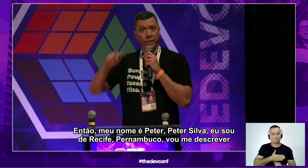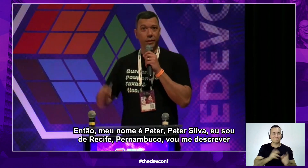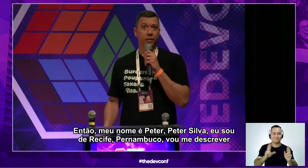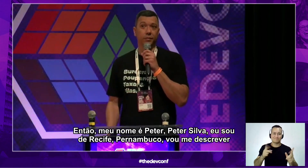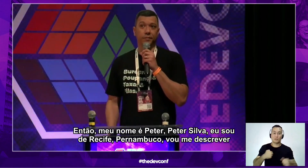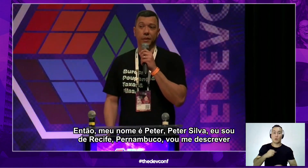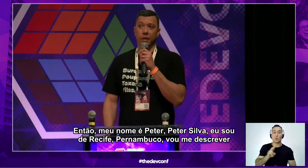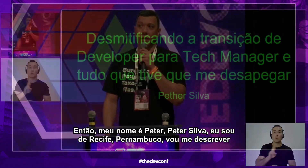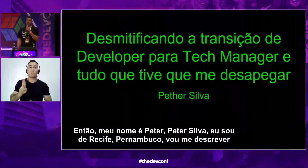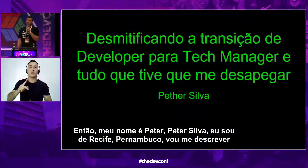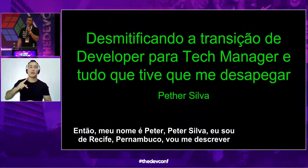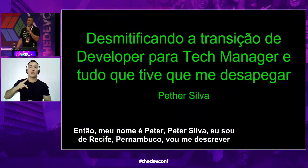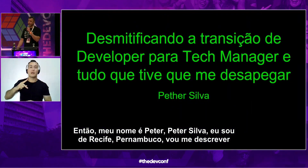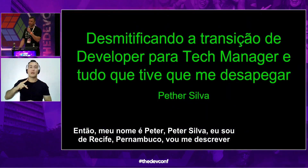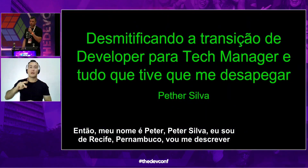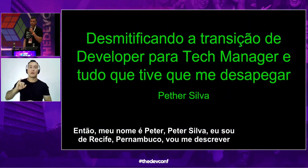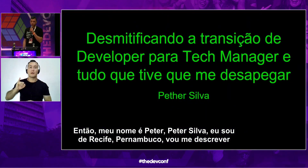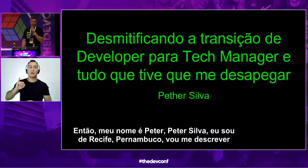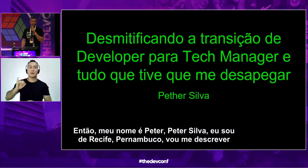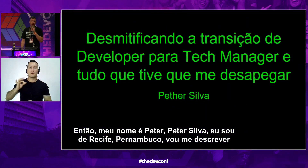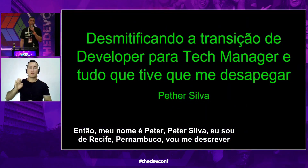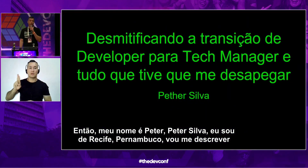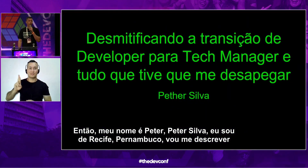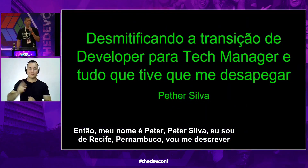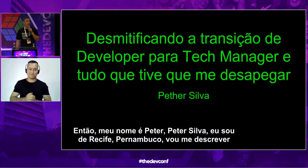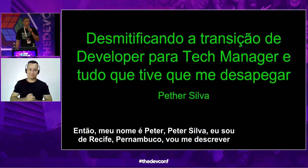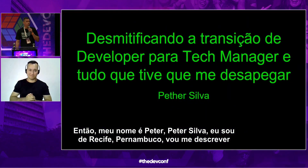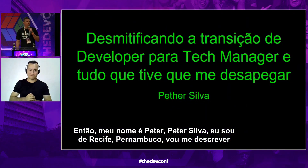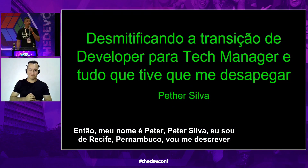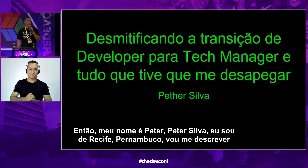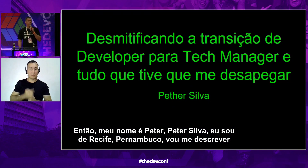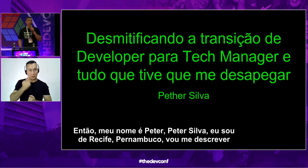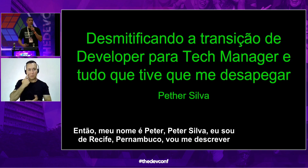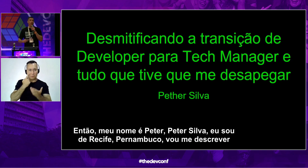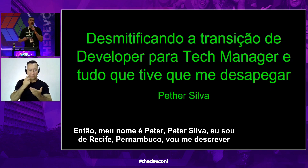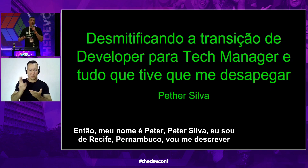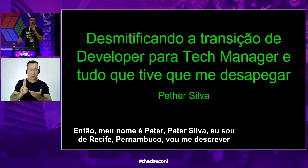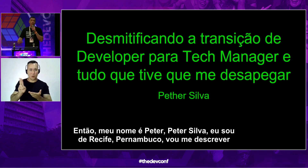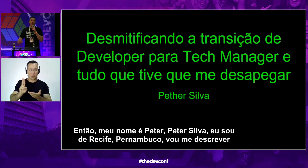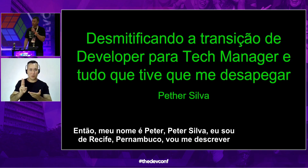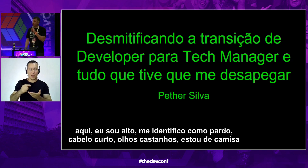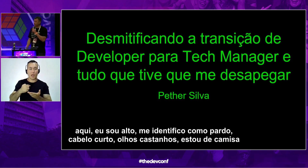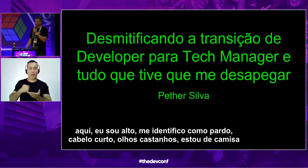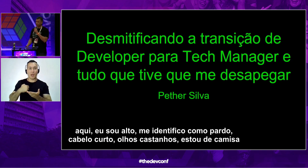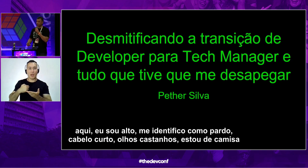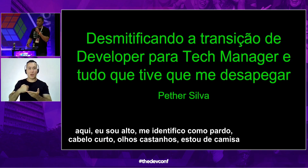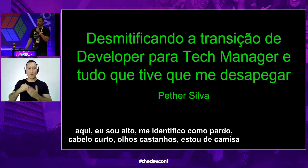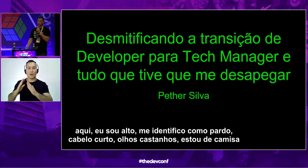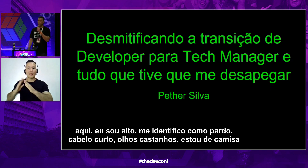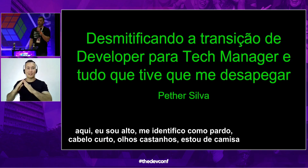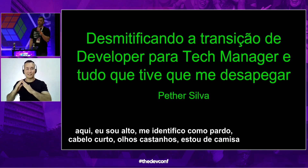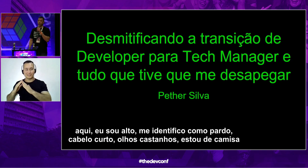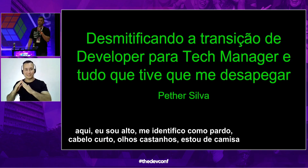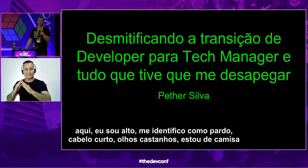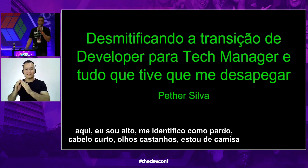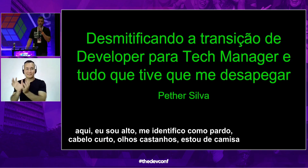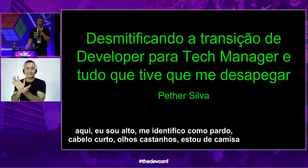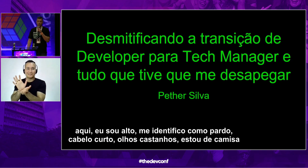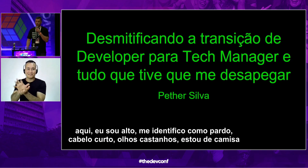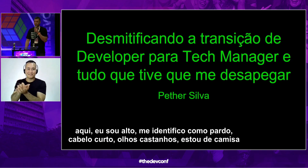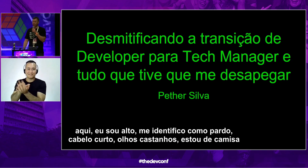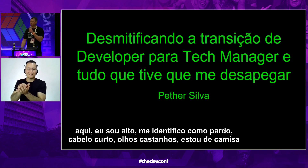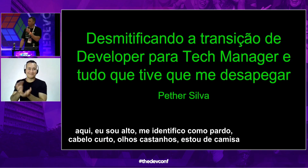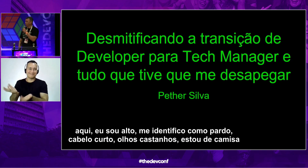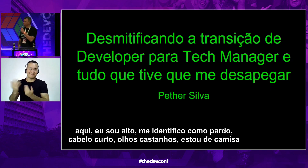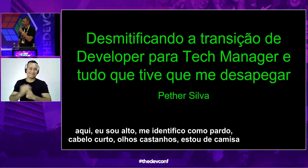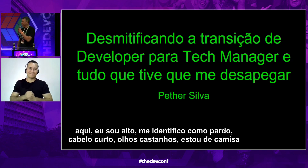Peter, né? Peter Silva, eu sou de Recife, Pernambuco. Vou me descrever aqui, eu sou alto, me